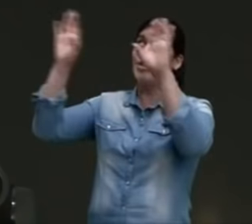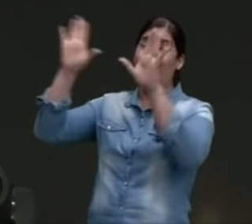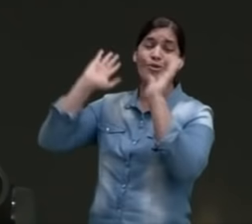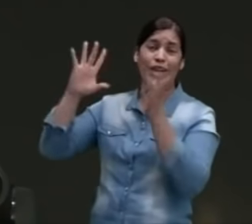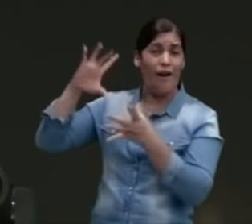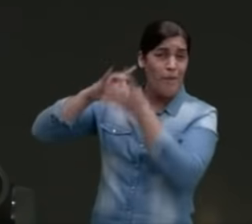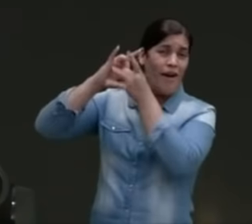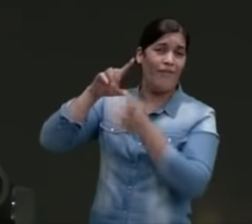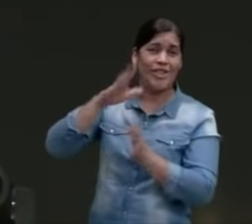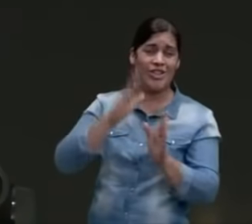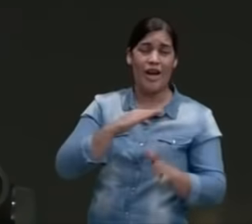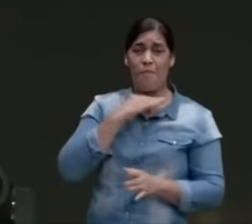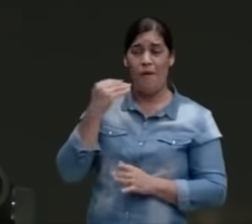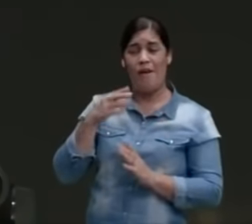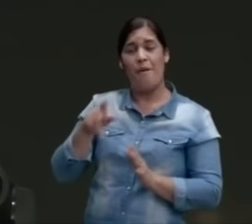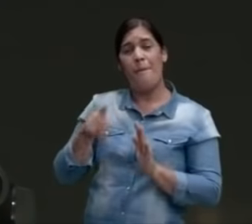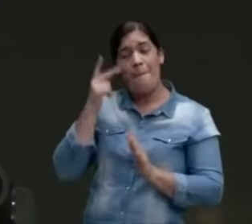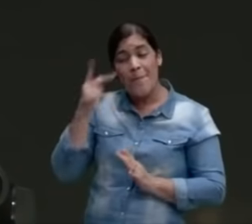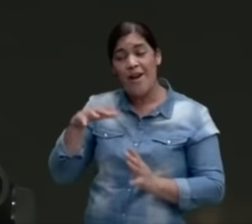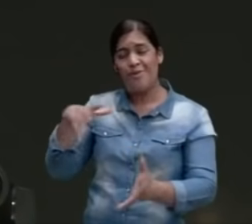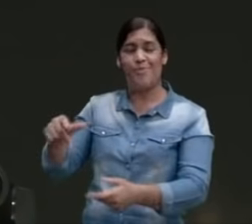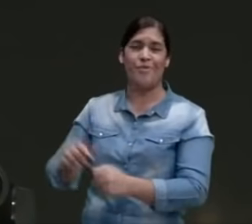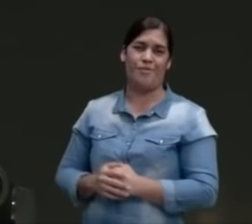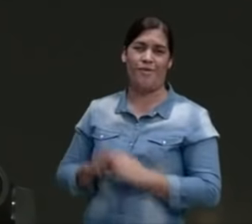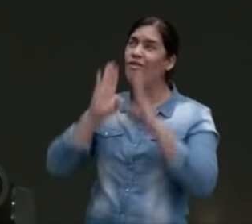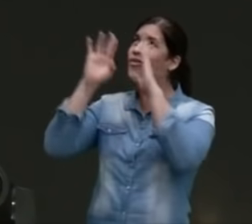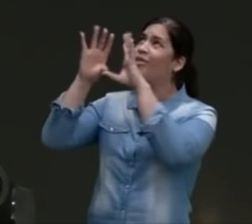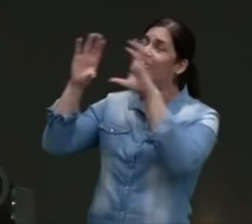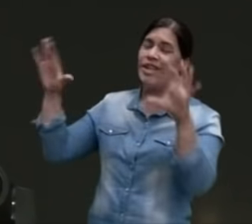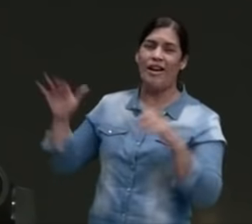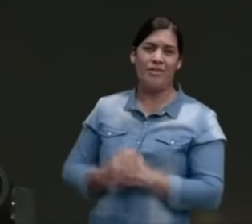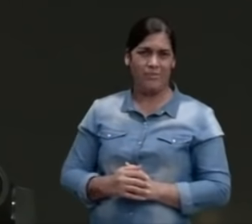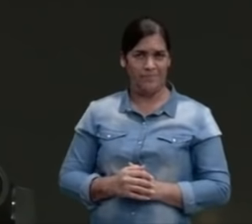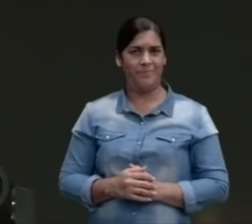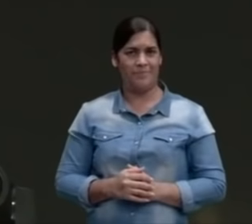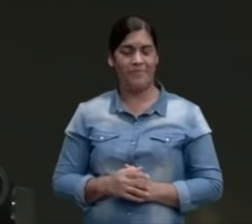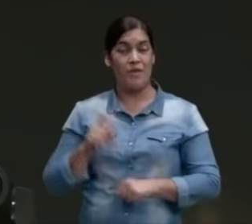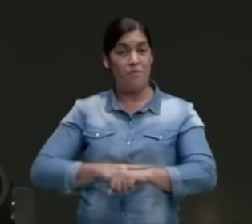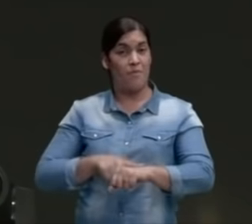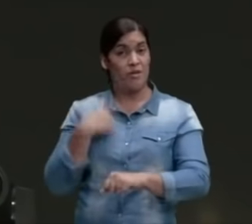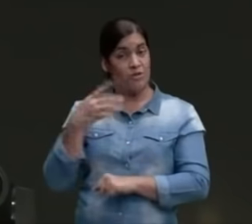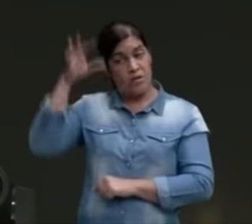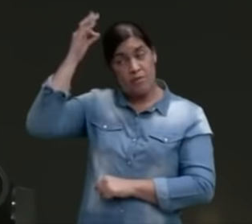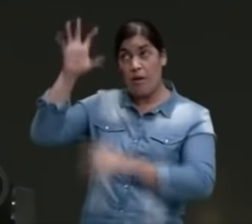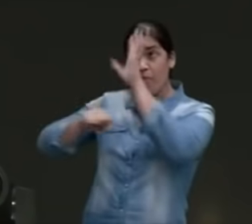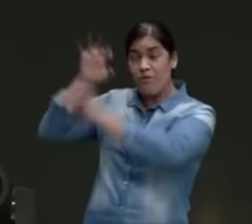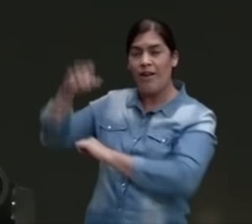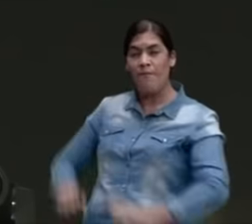mundo. Então nós estamos precisando viver essa época de nos enchermos do Espírito Santo. A Bíblia deixa claro